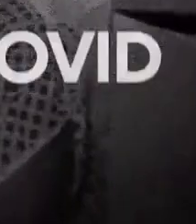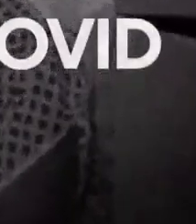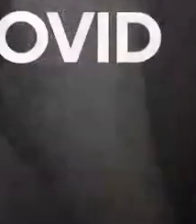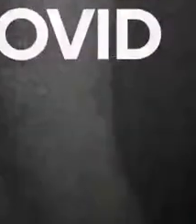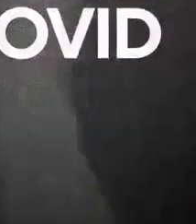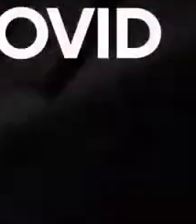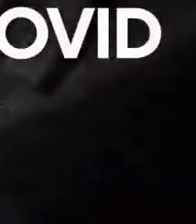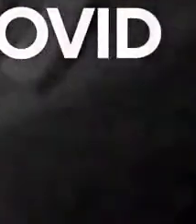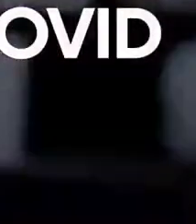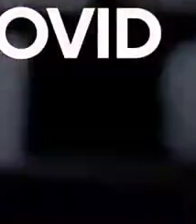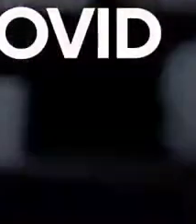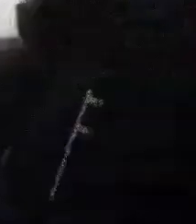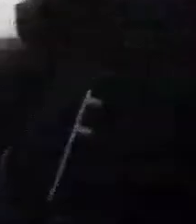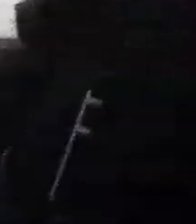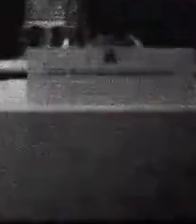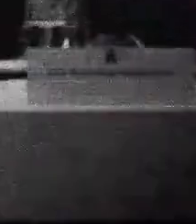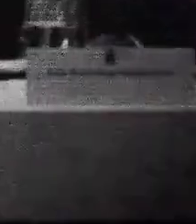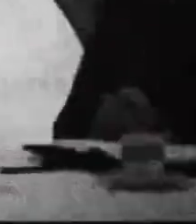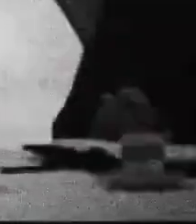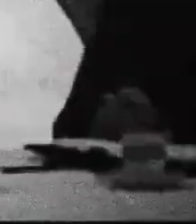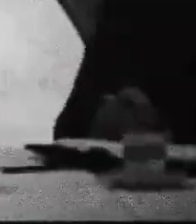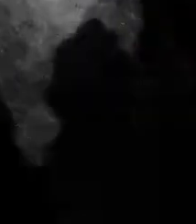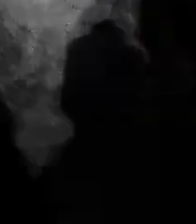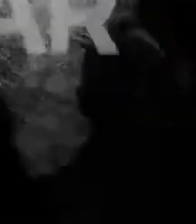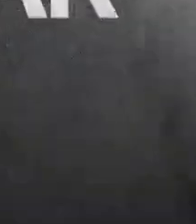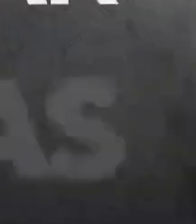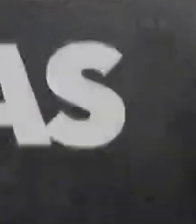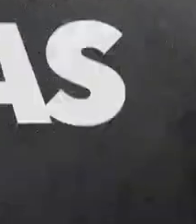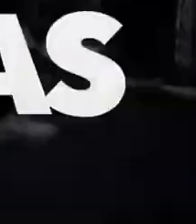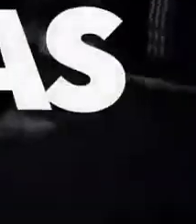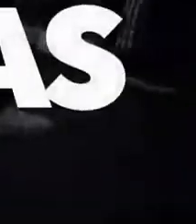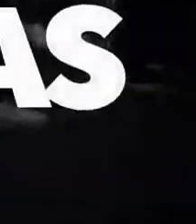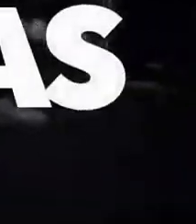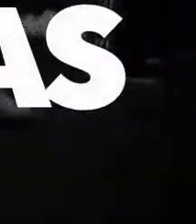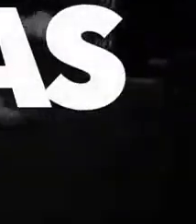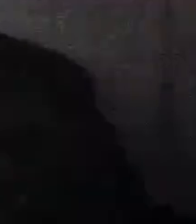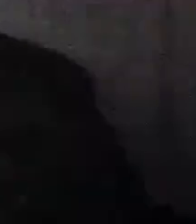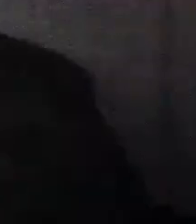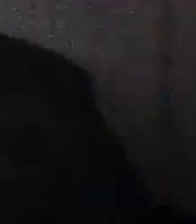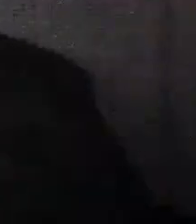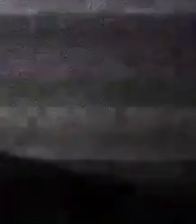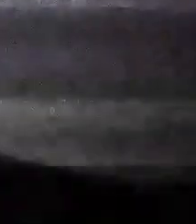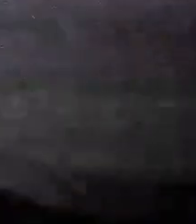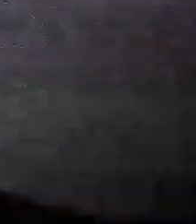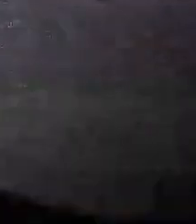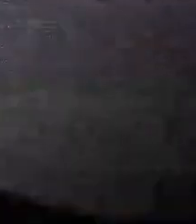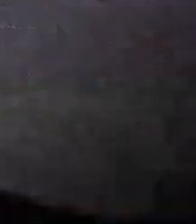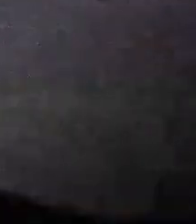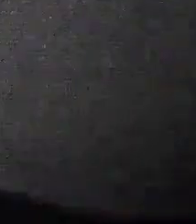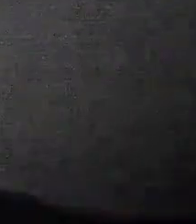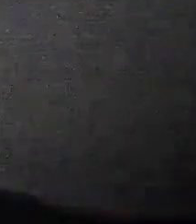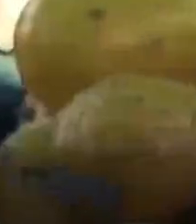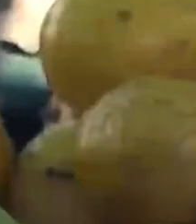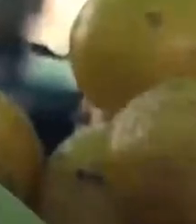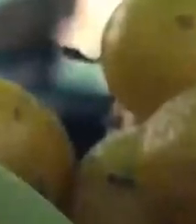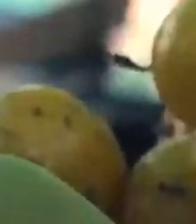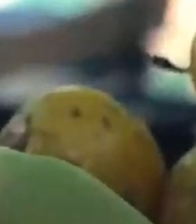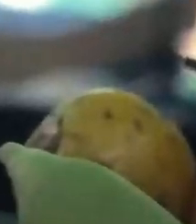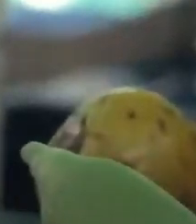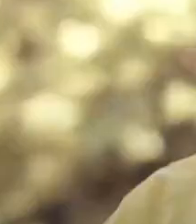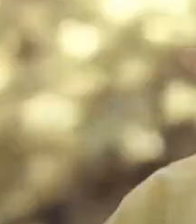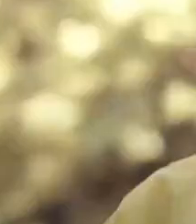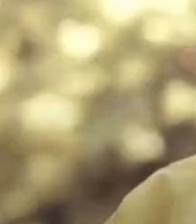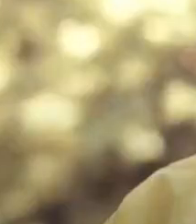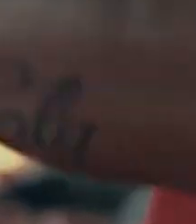Brasil quer vacina contra a Covid. E o que o governo prioriza? Liberar armas. Uma gripezinha, resfriadinho. O